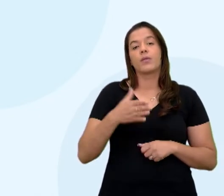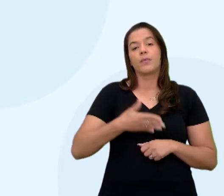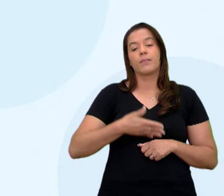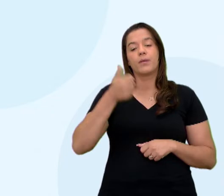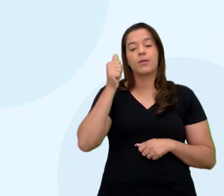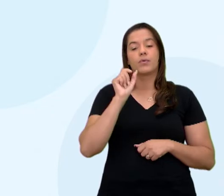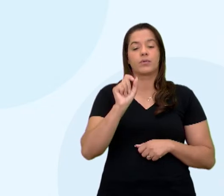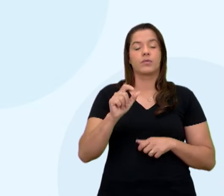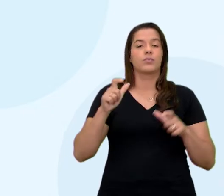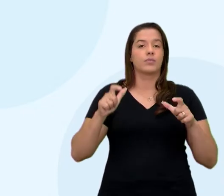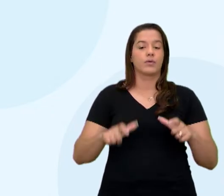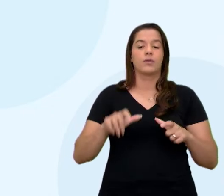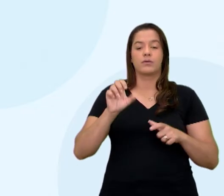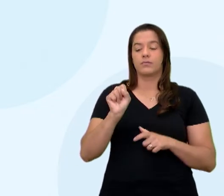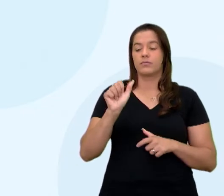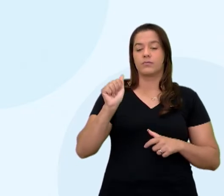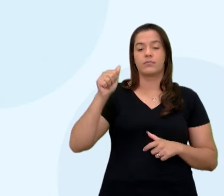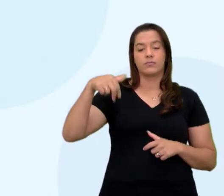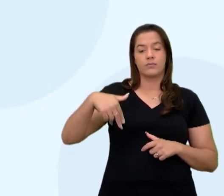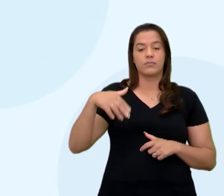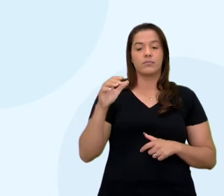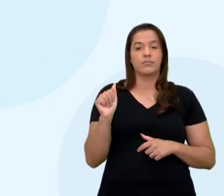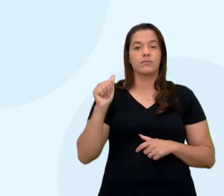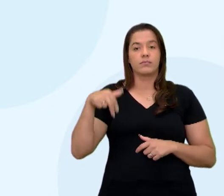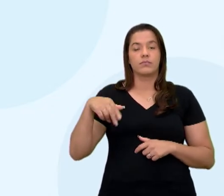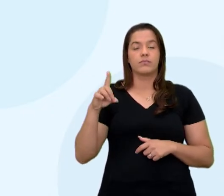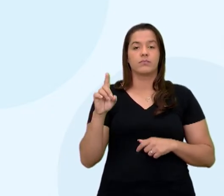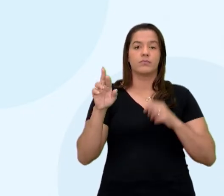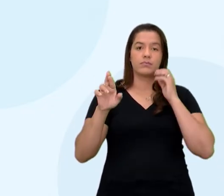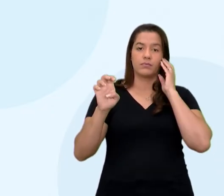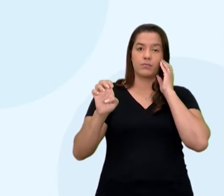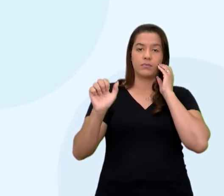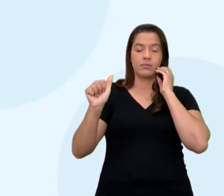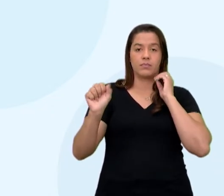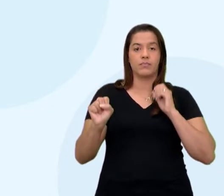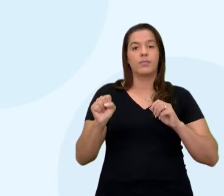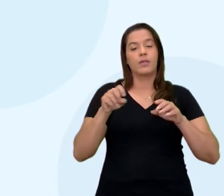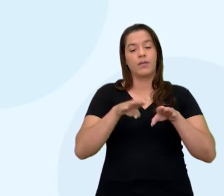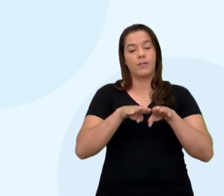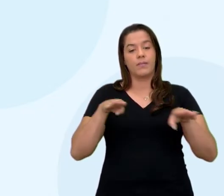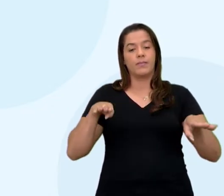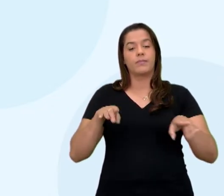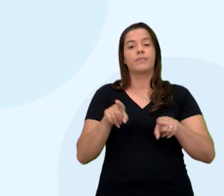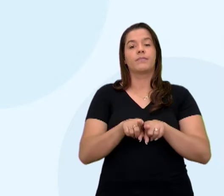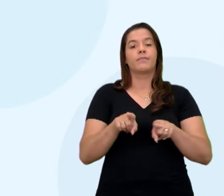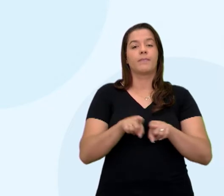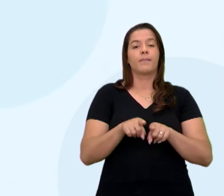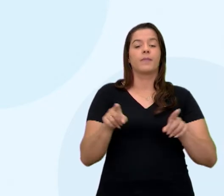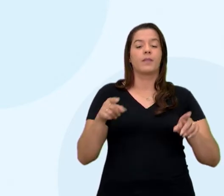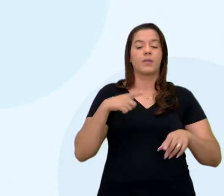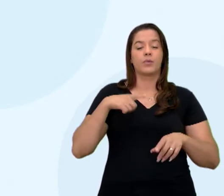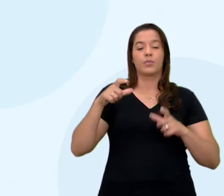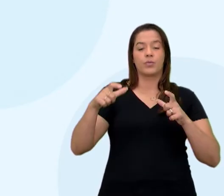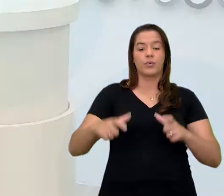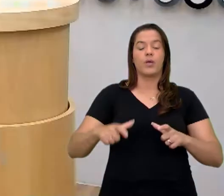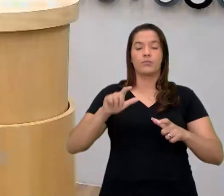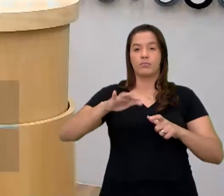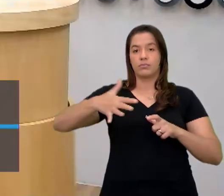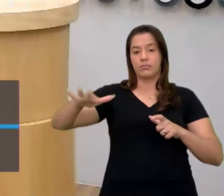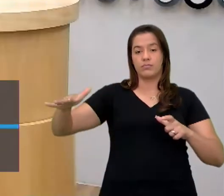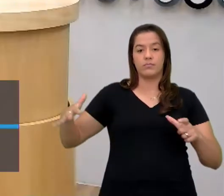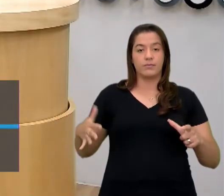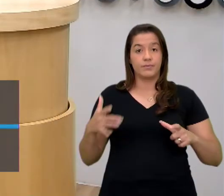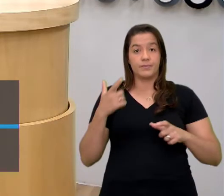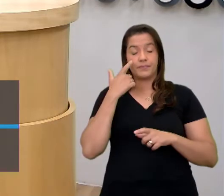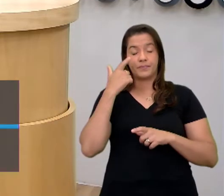San Andreas, na Califórnia, limitando a placa americana da placa do Pacífico. Então nós vimos lá o